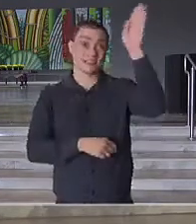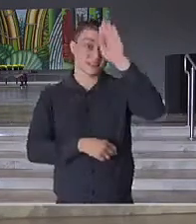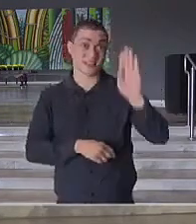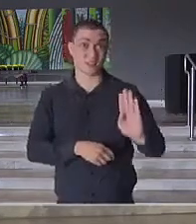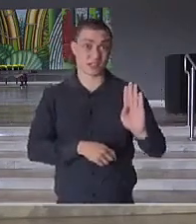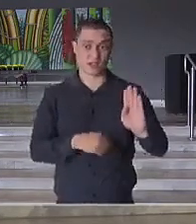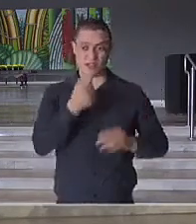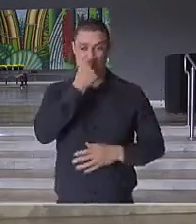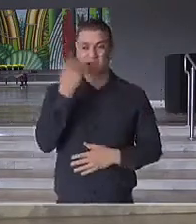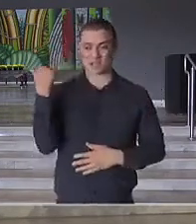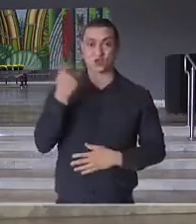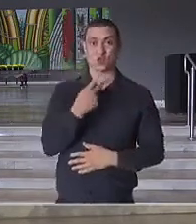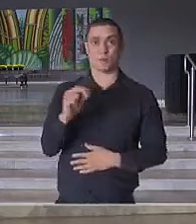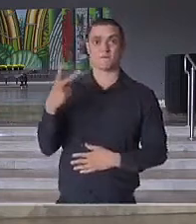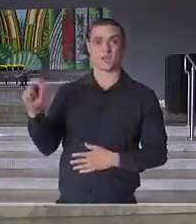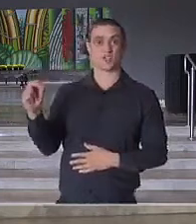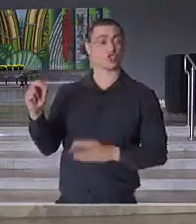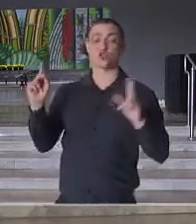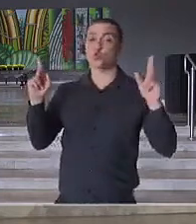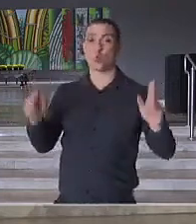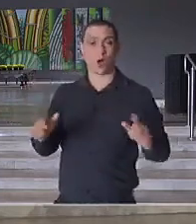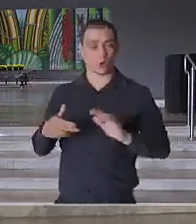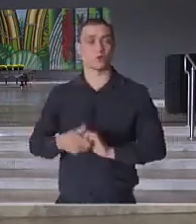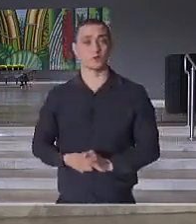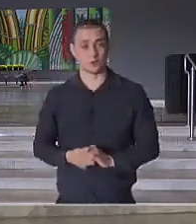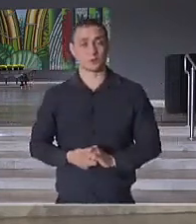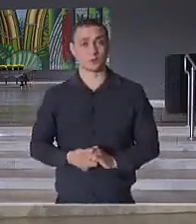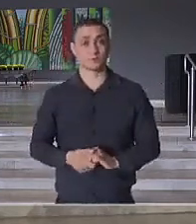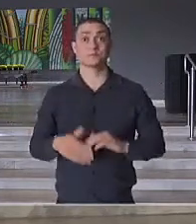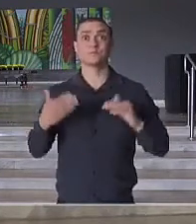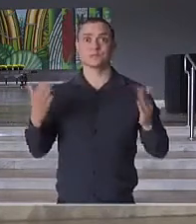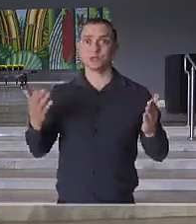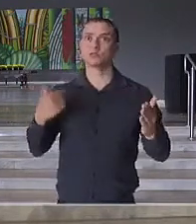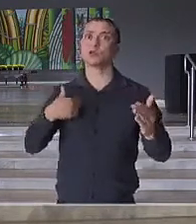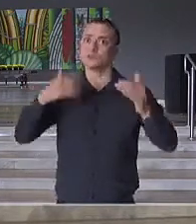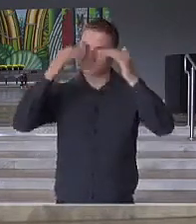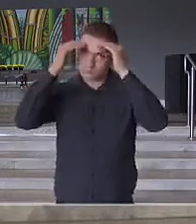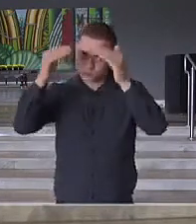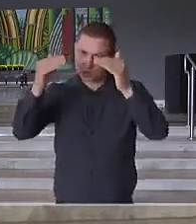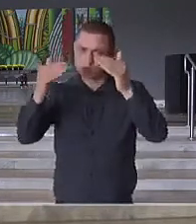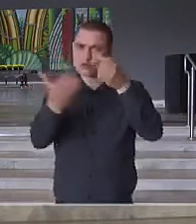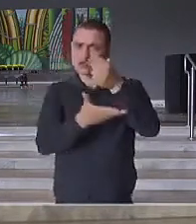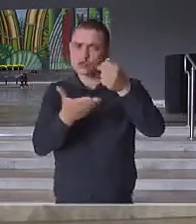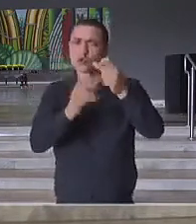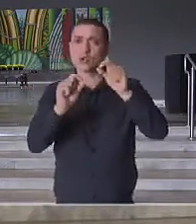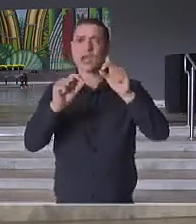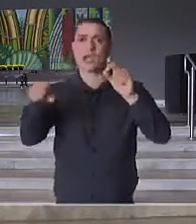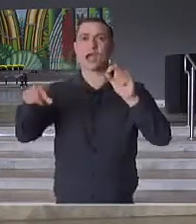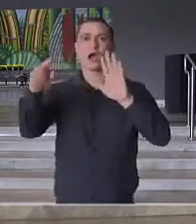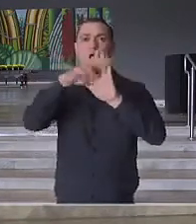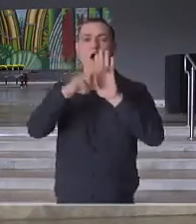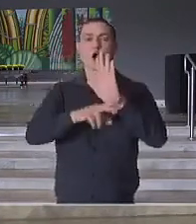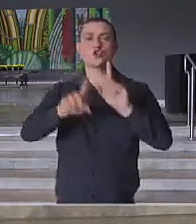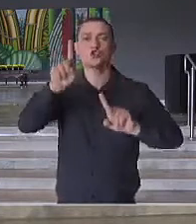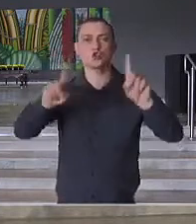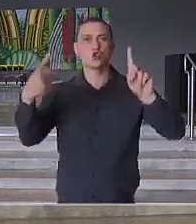de 2020. Então, dessa maneira, nós nos valemos e nos embasamos nesses indicadores para cada um